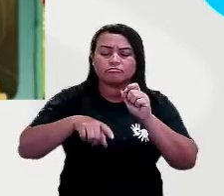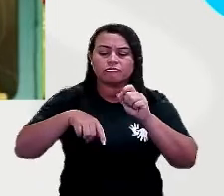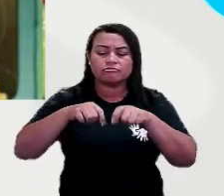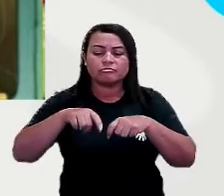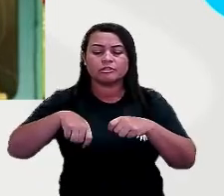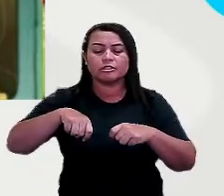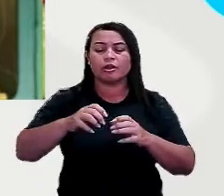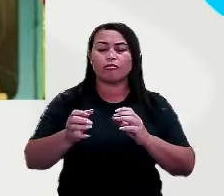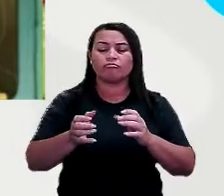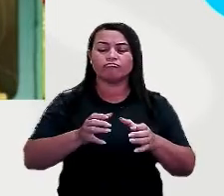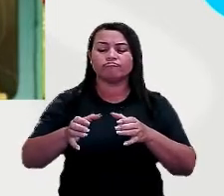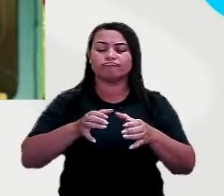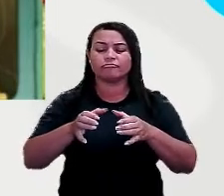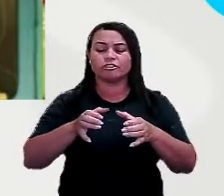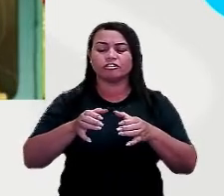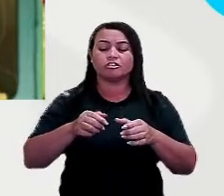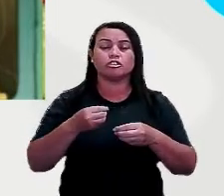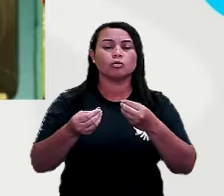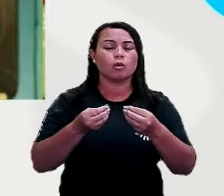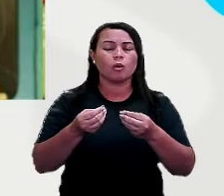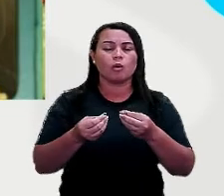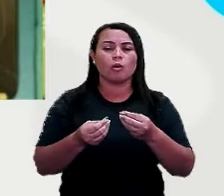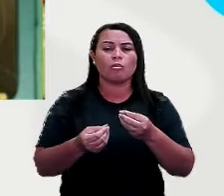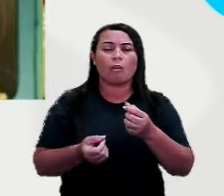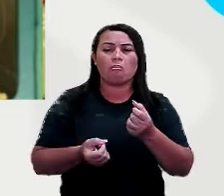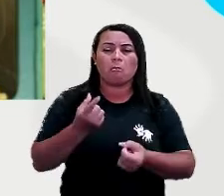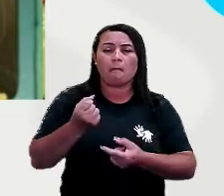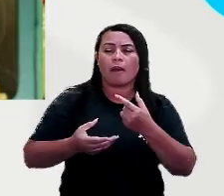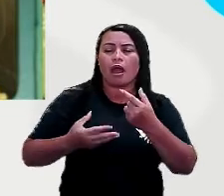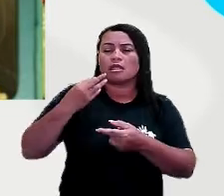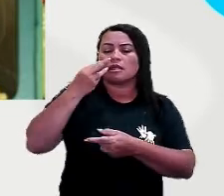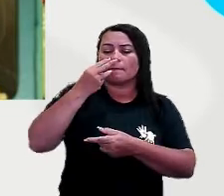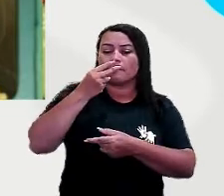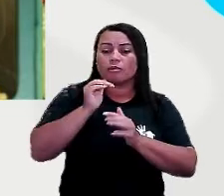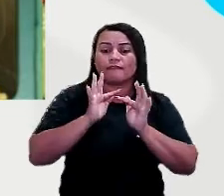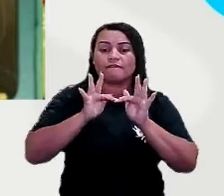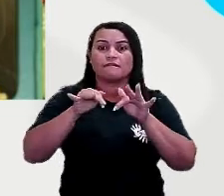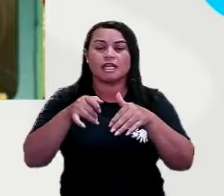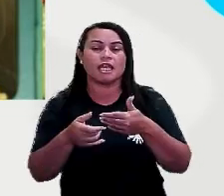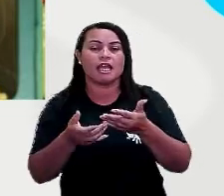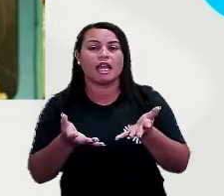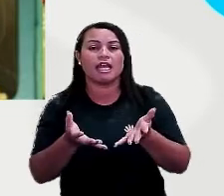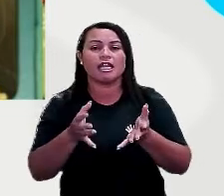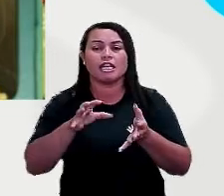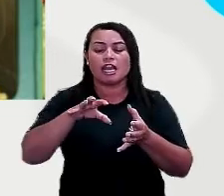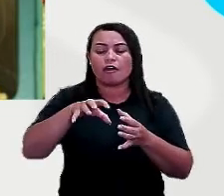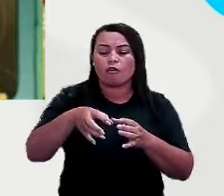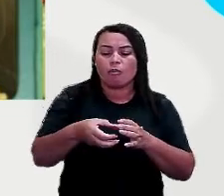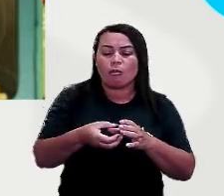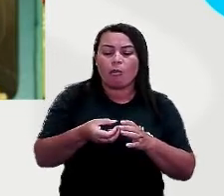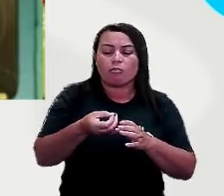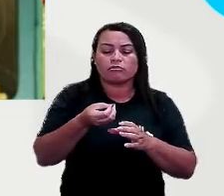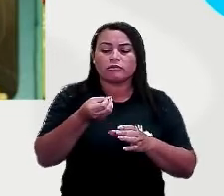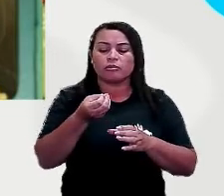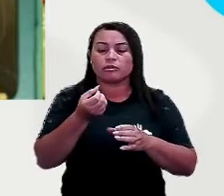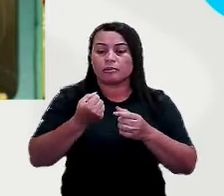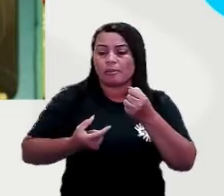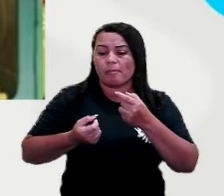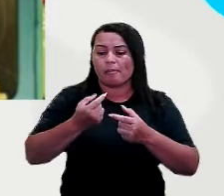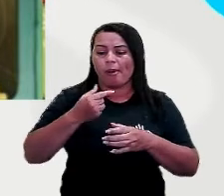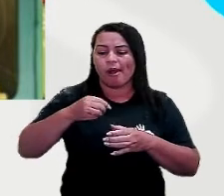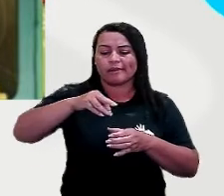e começava um verdadeiro estouro de sabor. Enfim, ele tirava um montão de pipoca,